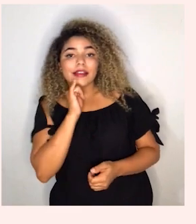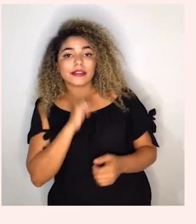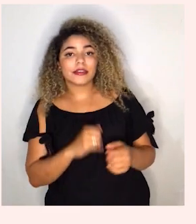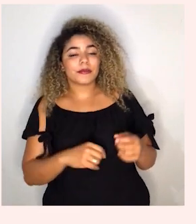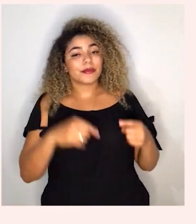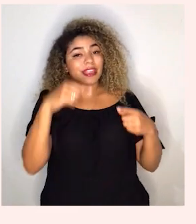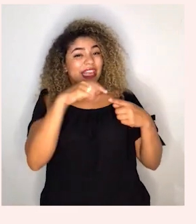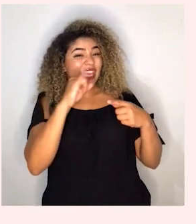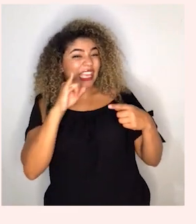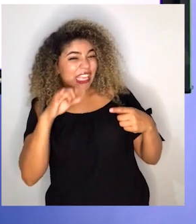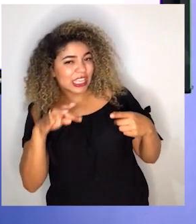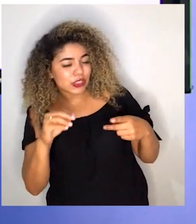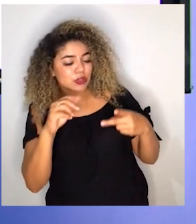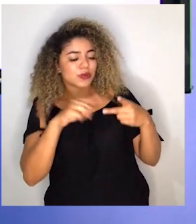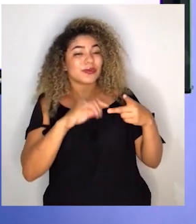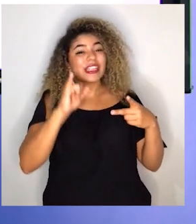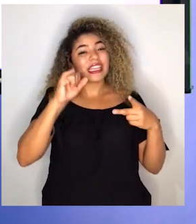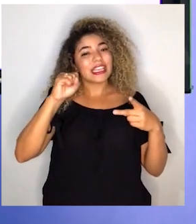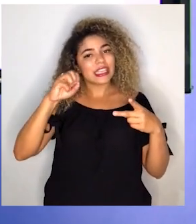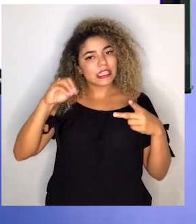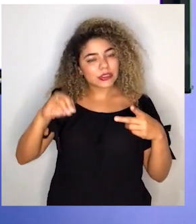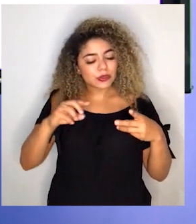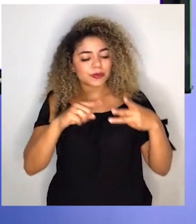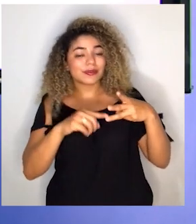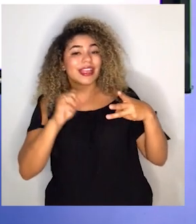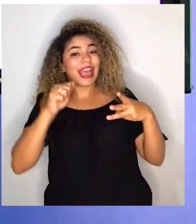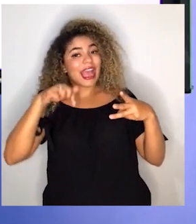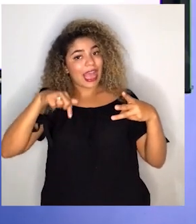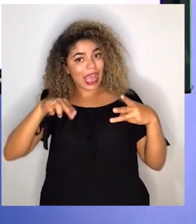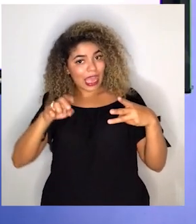exemplo, isso, isto ou aquilo.